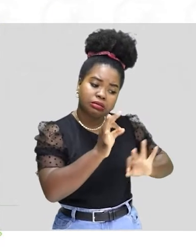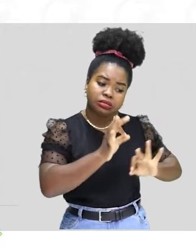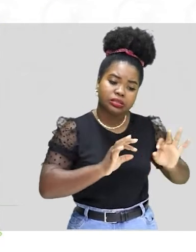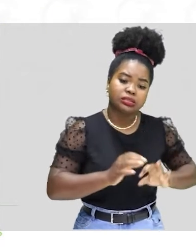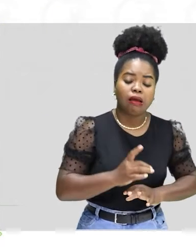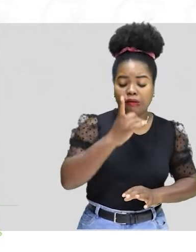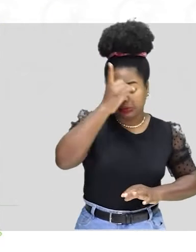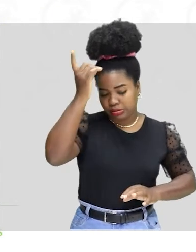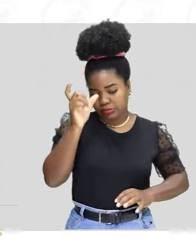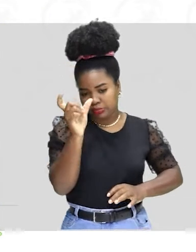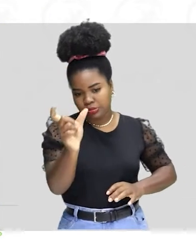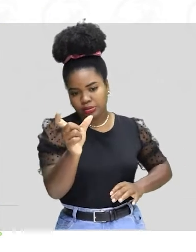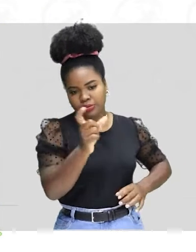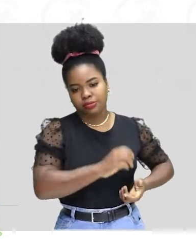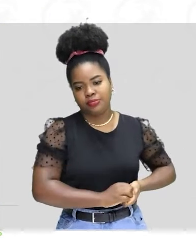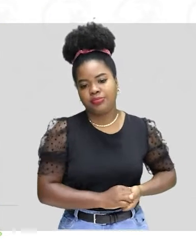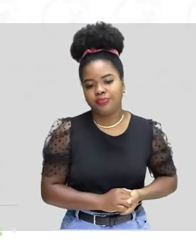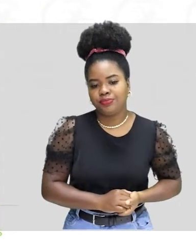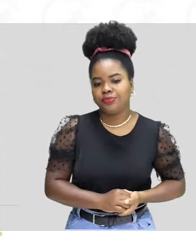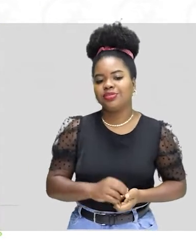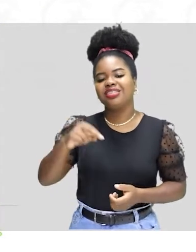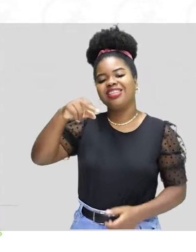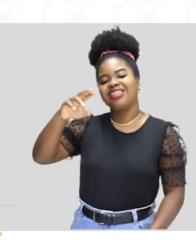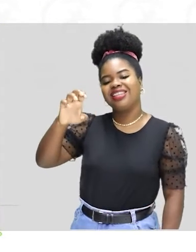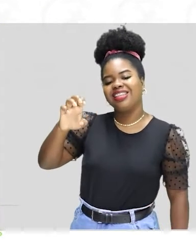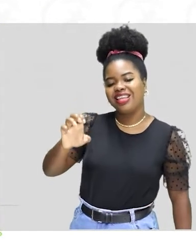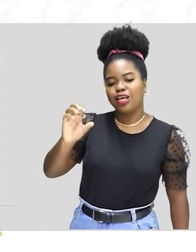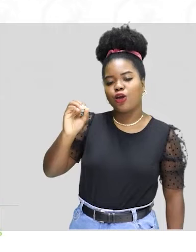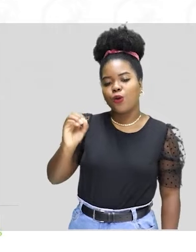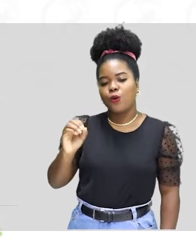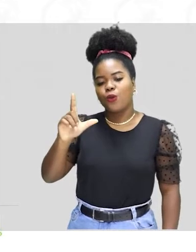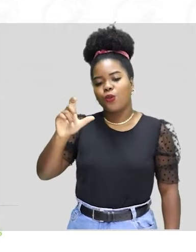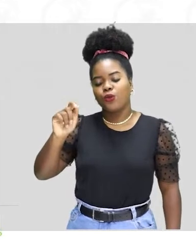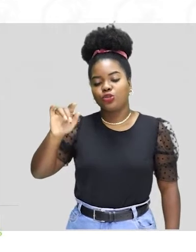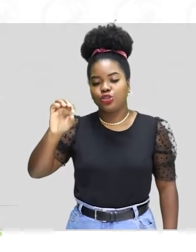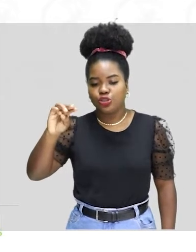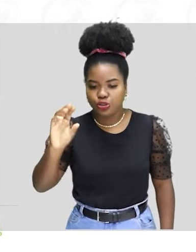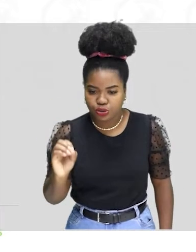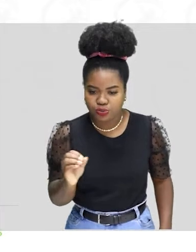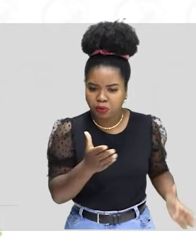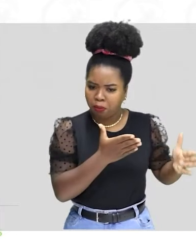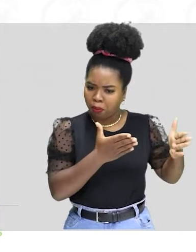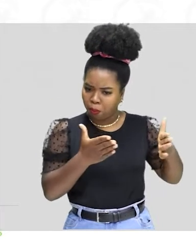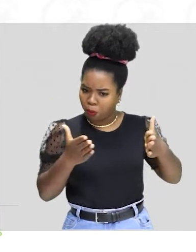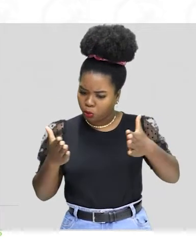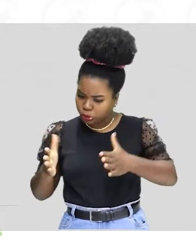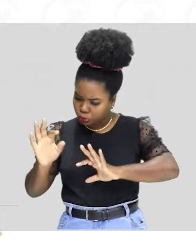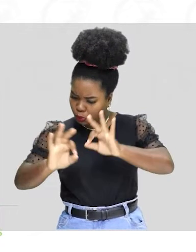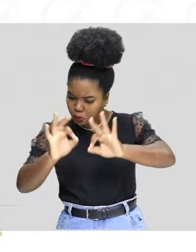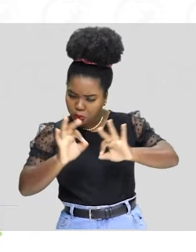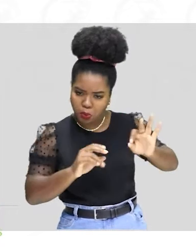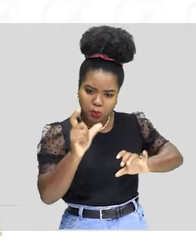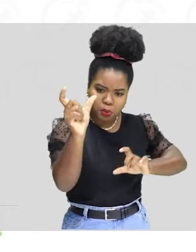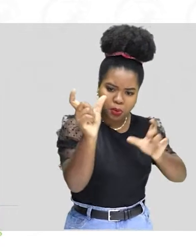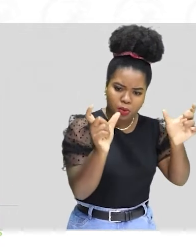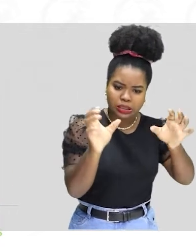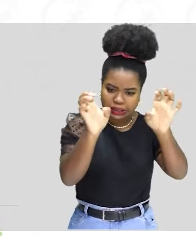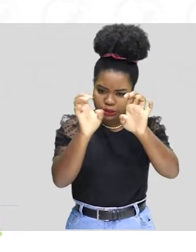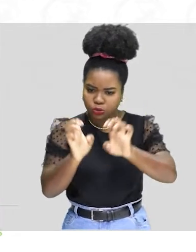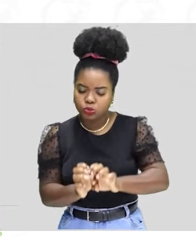criar palavras, e elas vão fazendo parte da língua, que é o caso do neologismo, que é um processo de formação de palavras que são